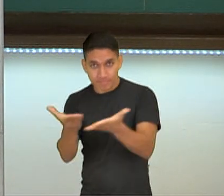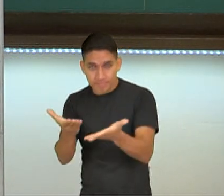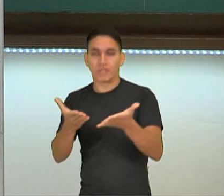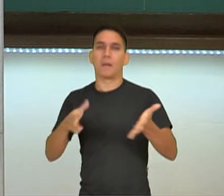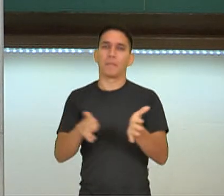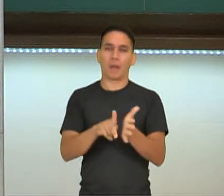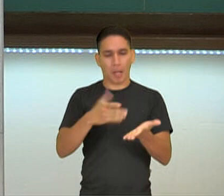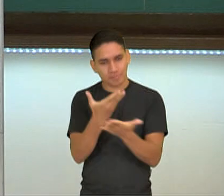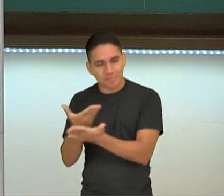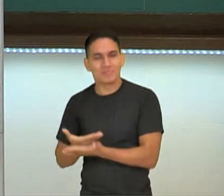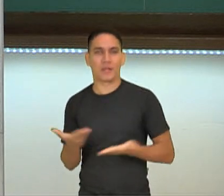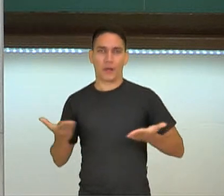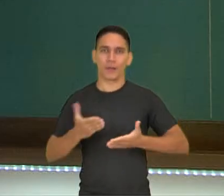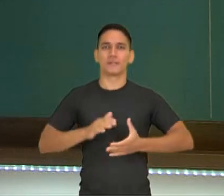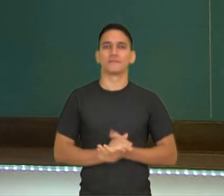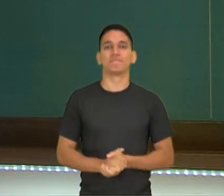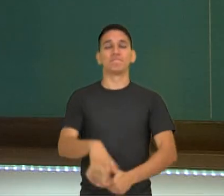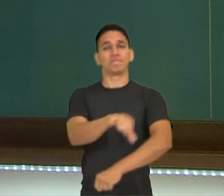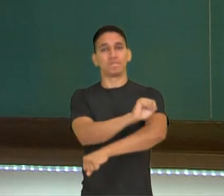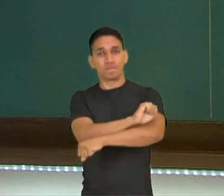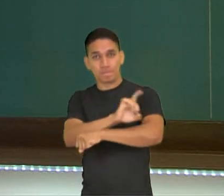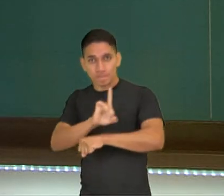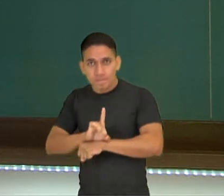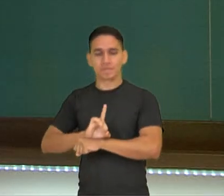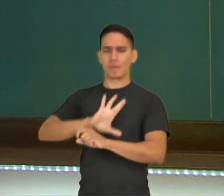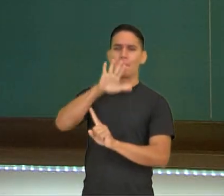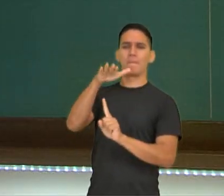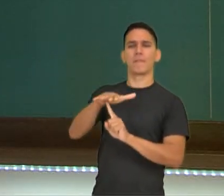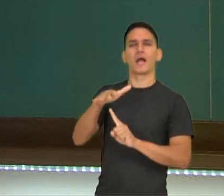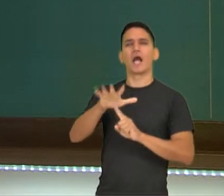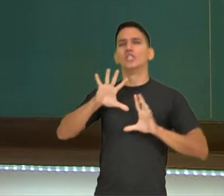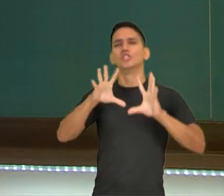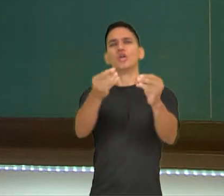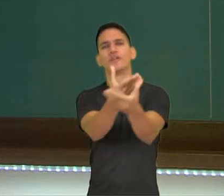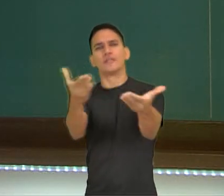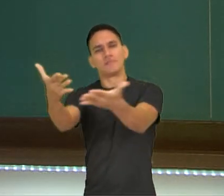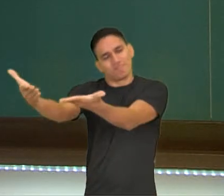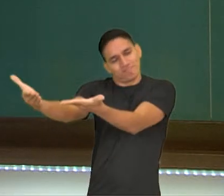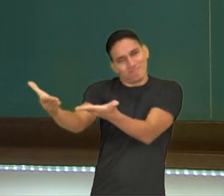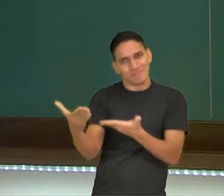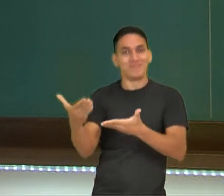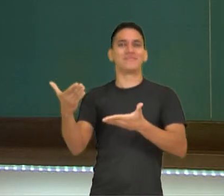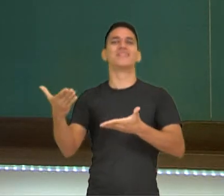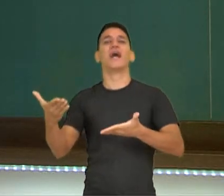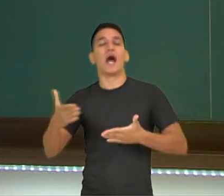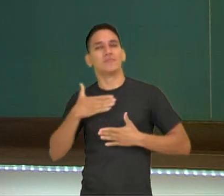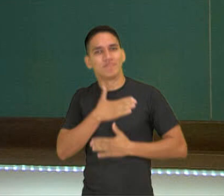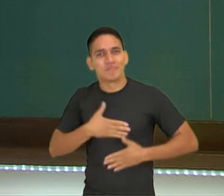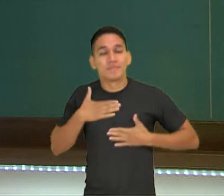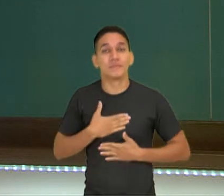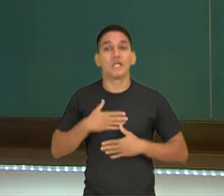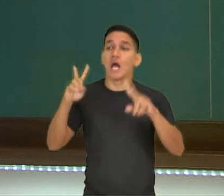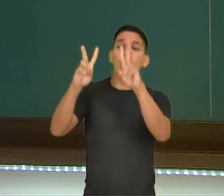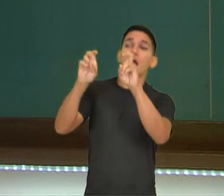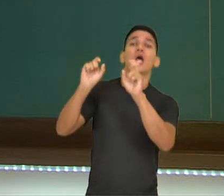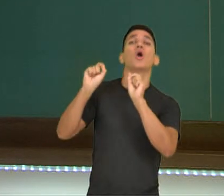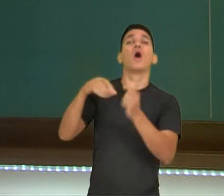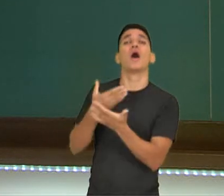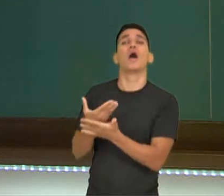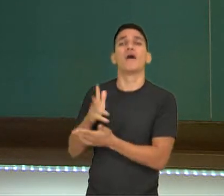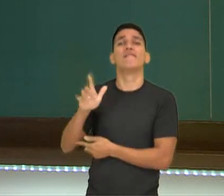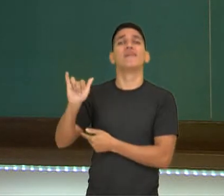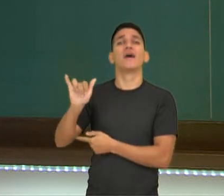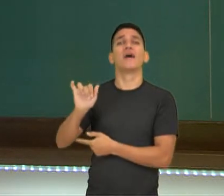desta aula. Em nome da Secretaria da Educação do Estado do Paraná, sejam todos bem-vindos. Tema da aula, Reino de